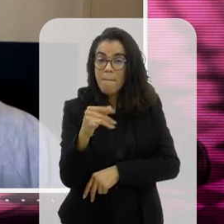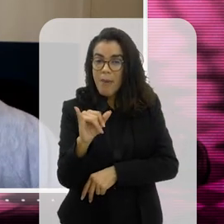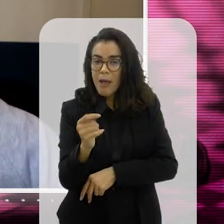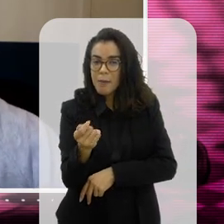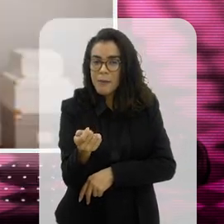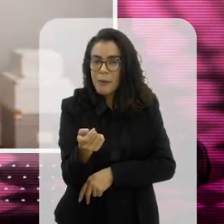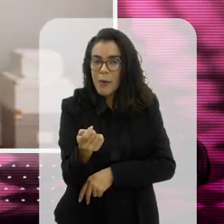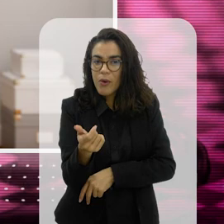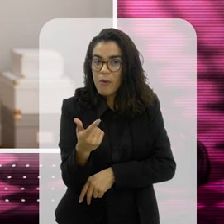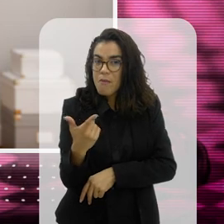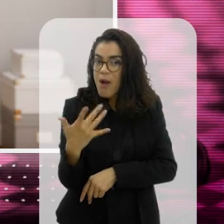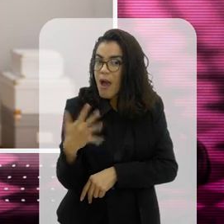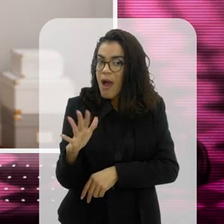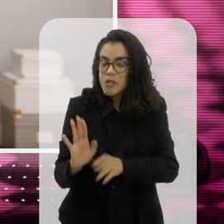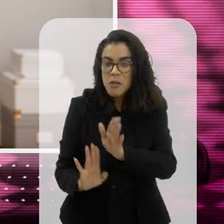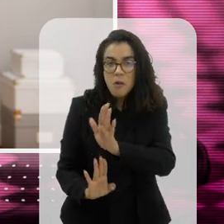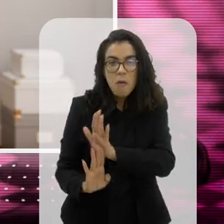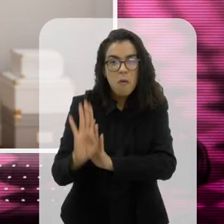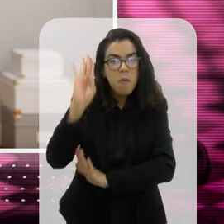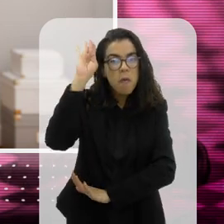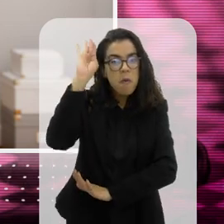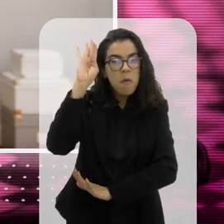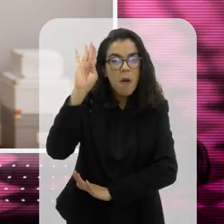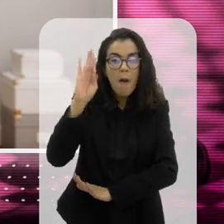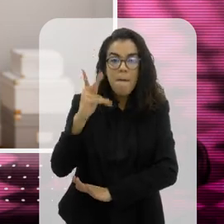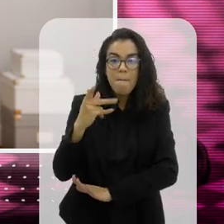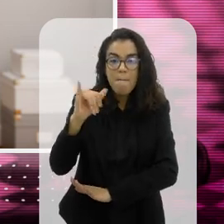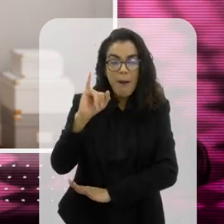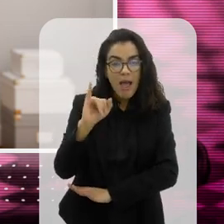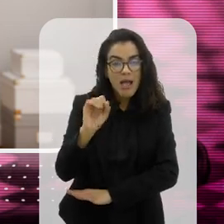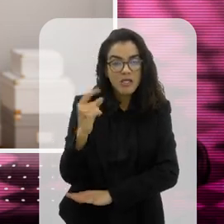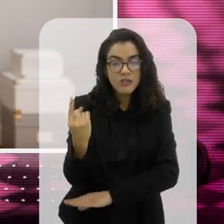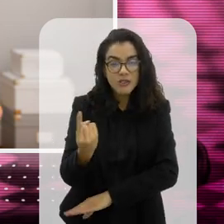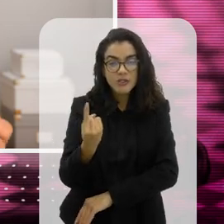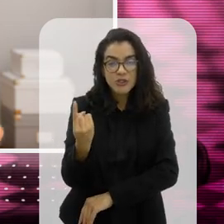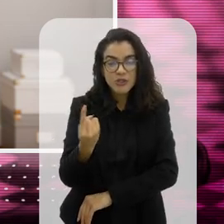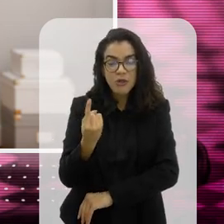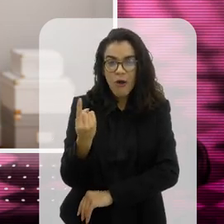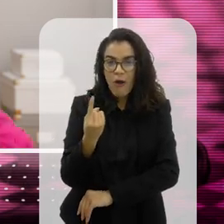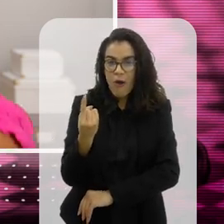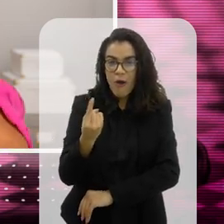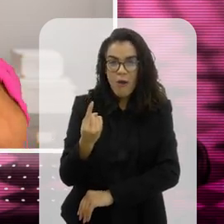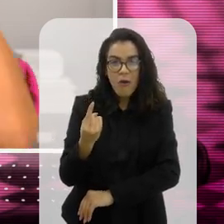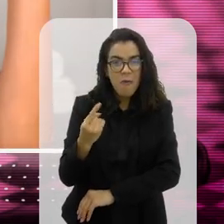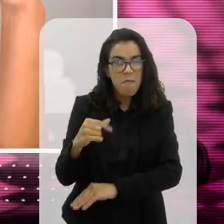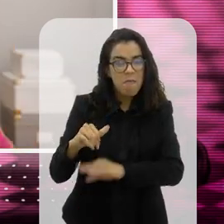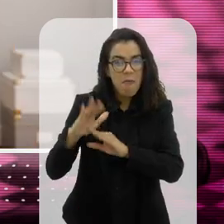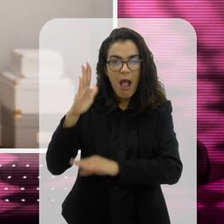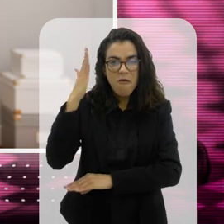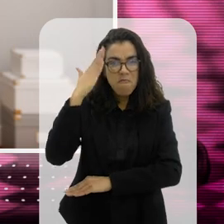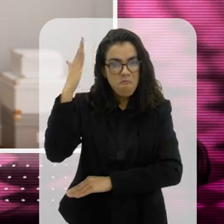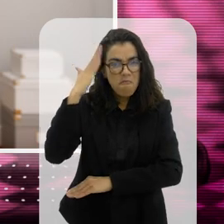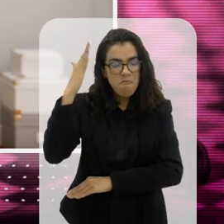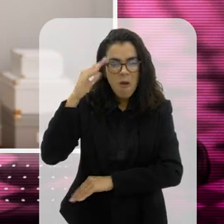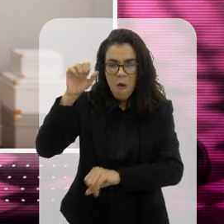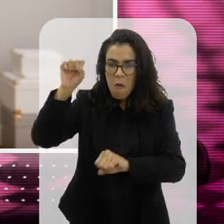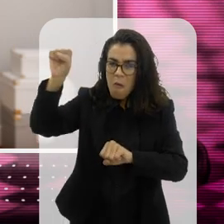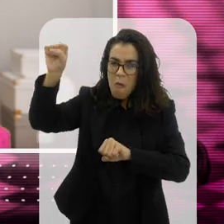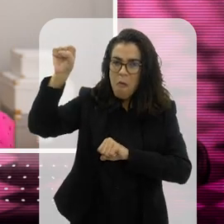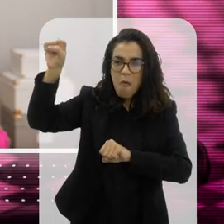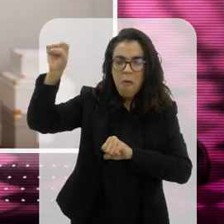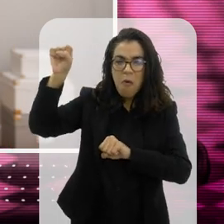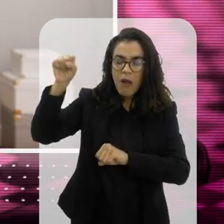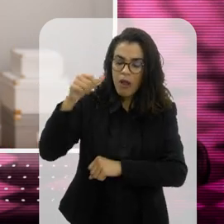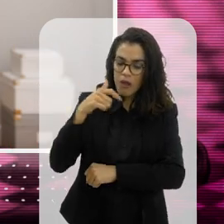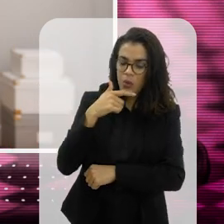Os pais são poucos, mas eles têm uma visibilidade, é como se ser um pai solo, ele é um super-herói,